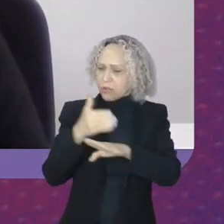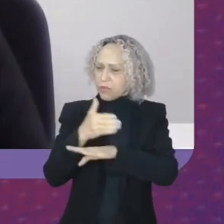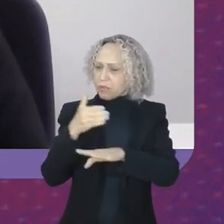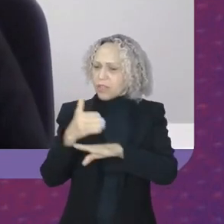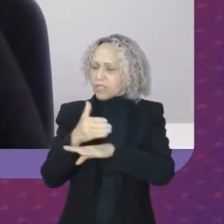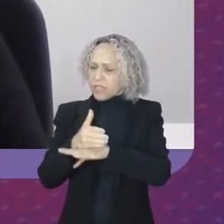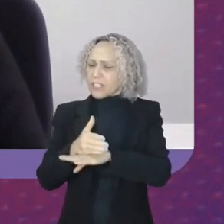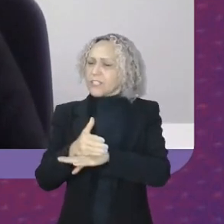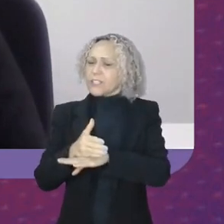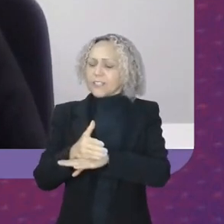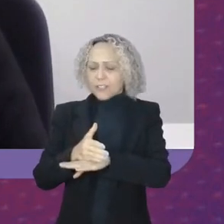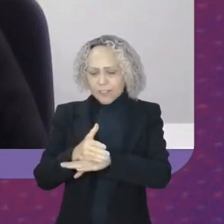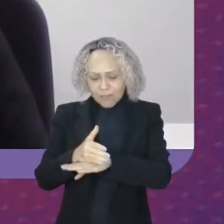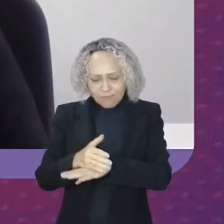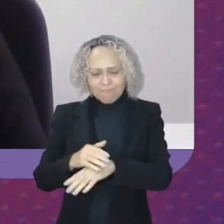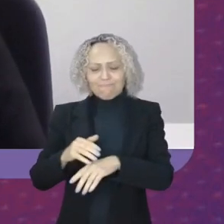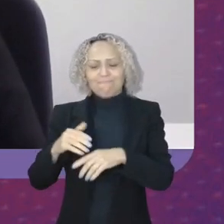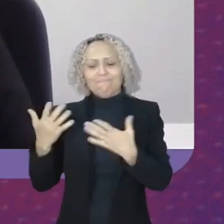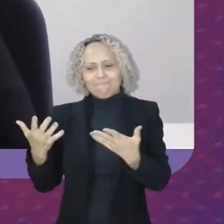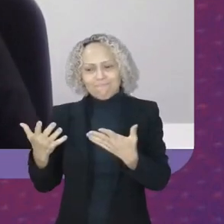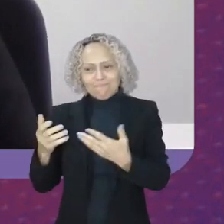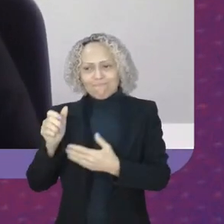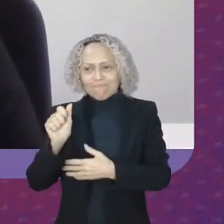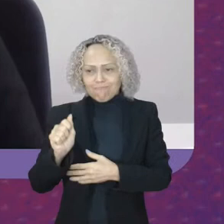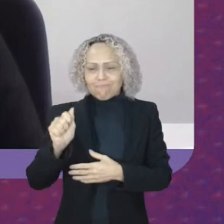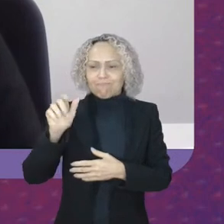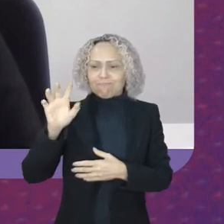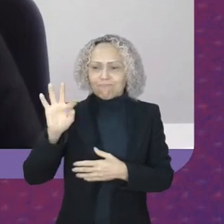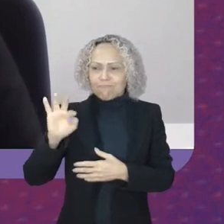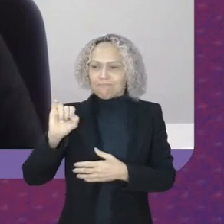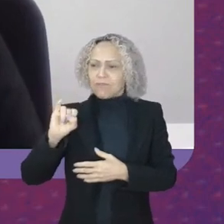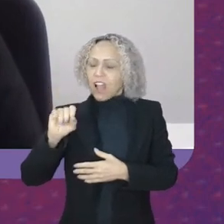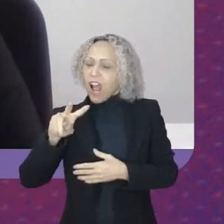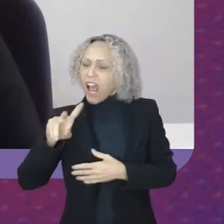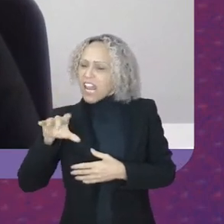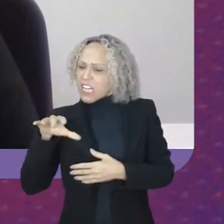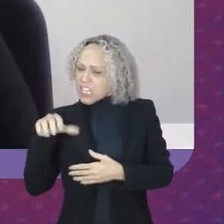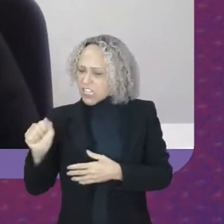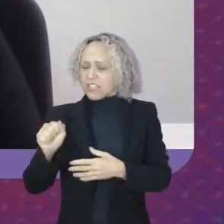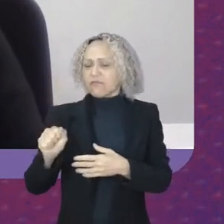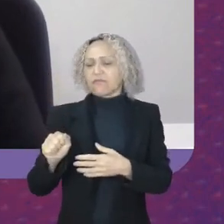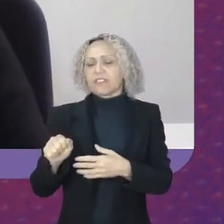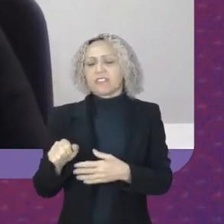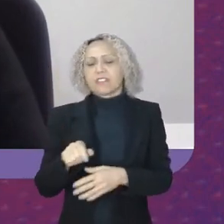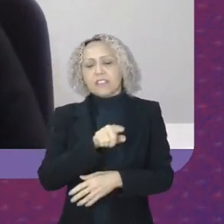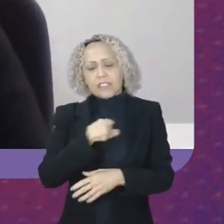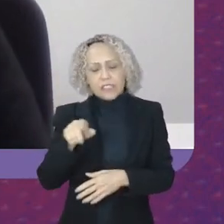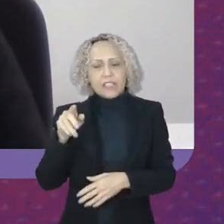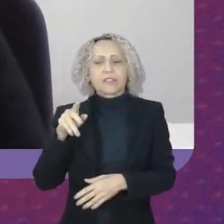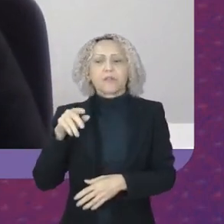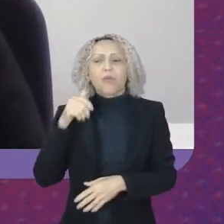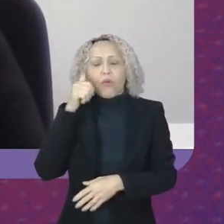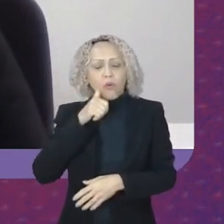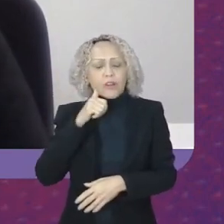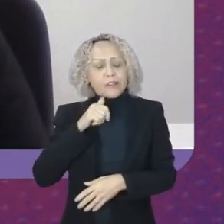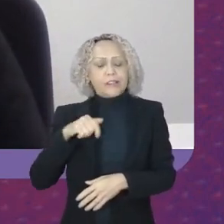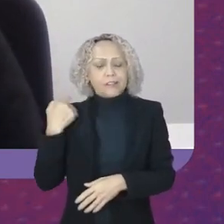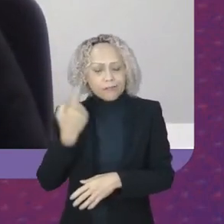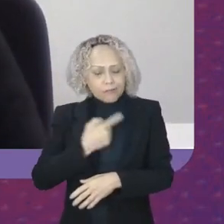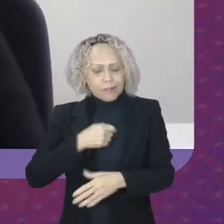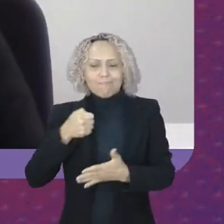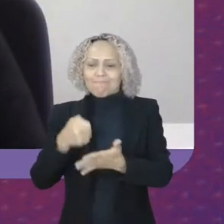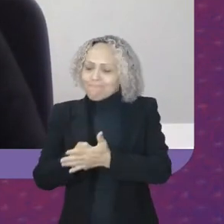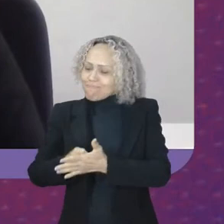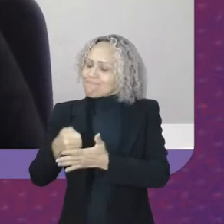Lula. Então, uma luta das mulheres, uma luta, né, que a gente travou, tanto nos movimentos